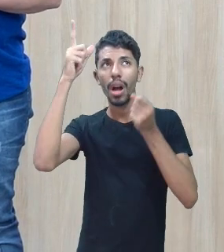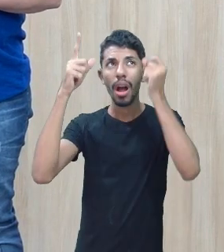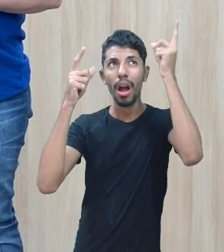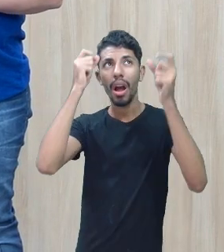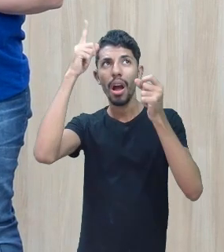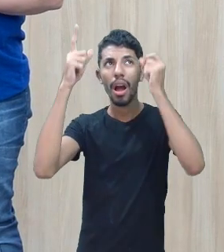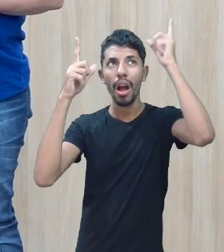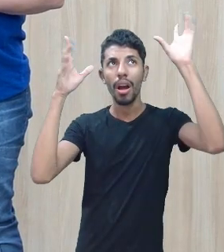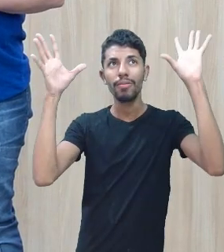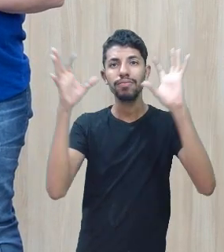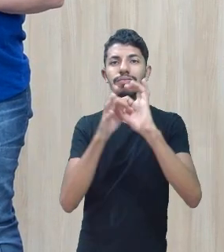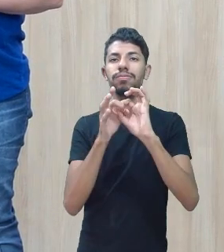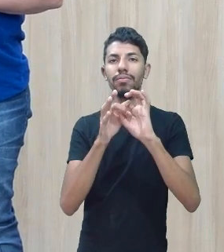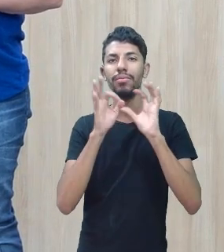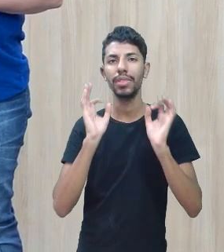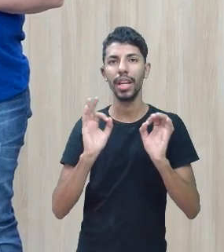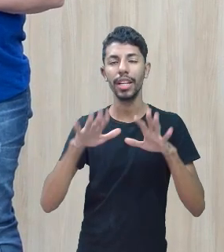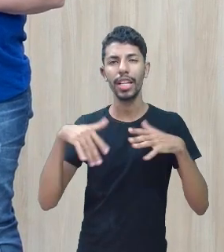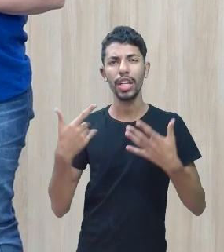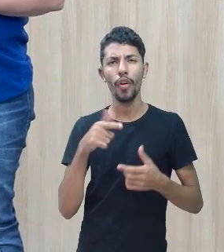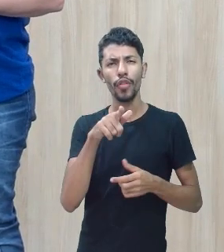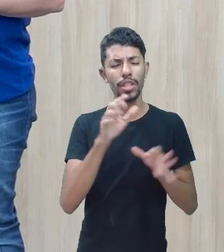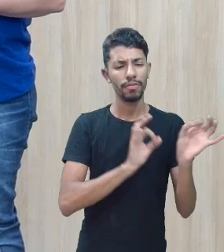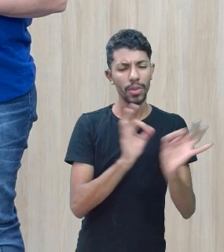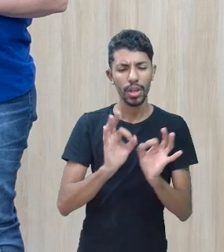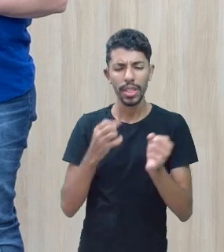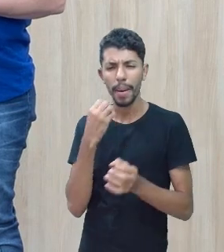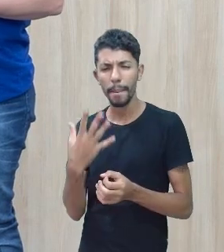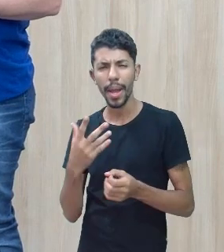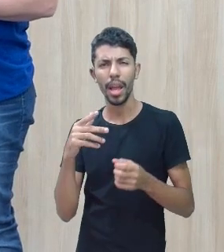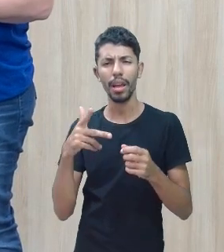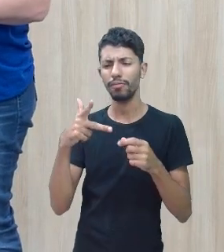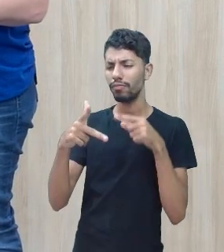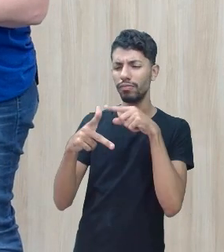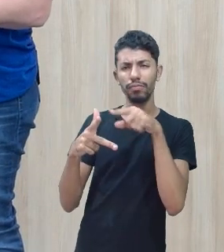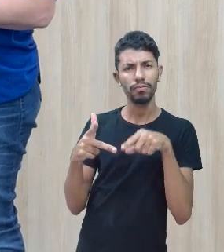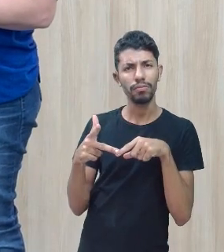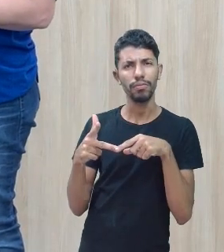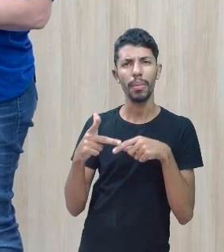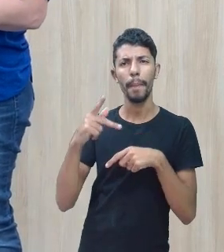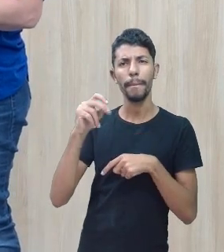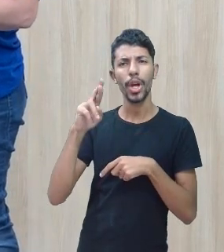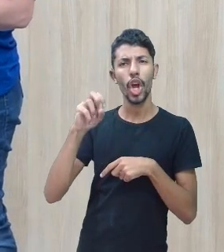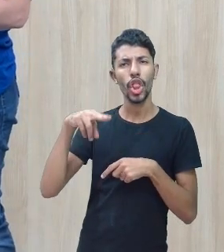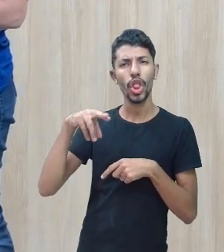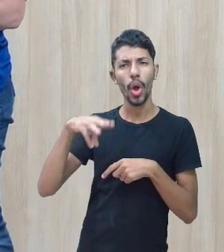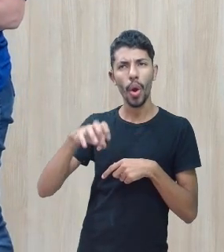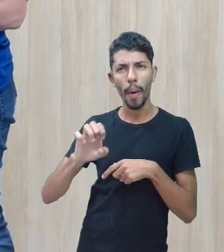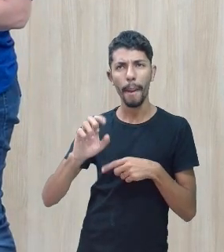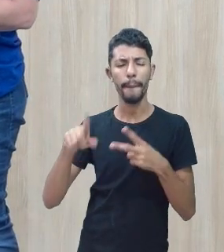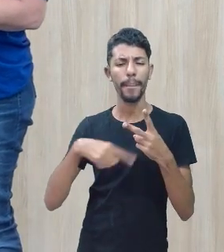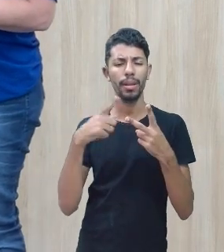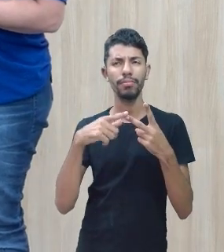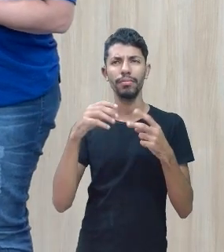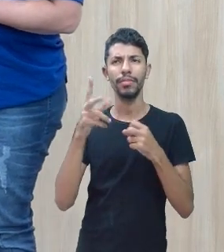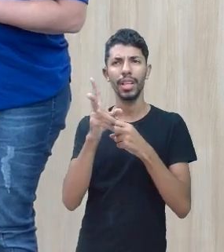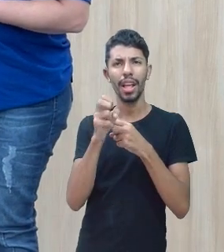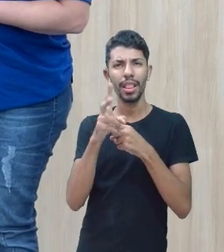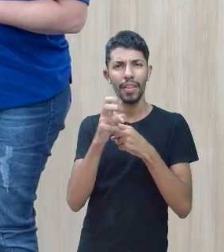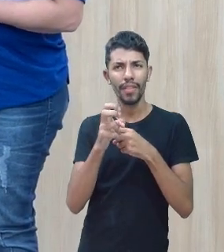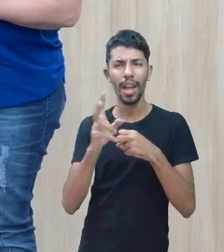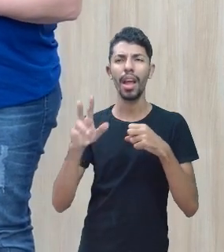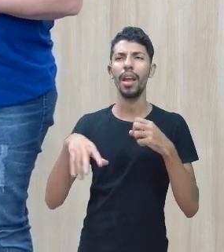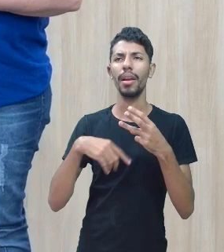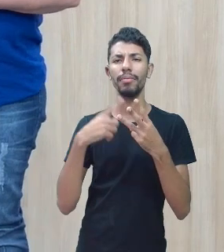articula bem, coloca corretamente os pronomes, os advérbios, voltando aqui, não é?